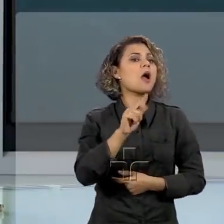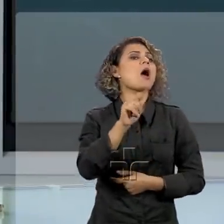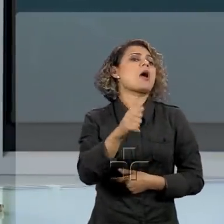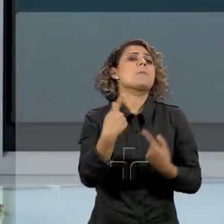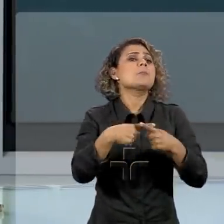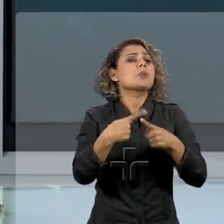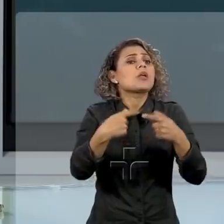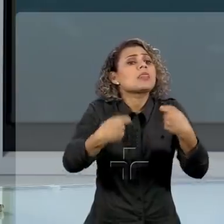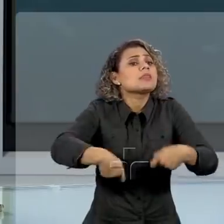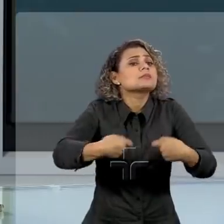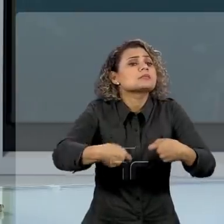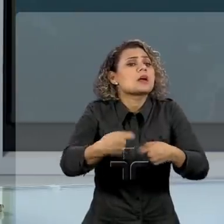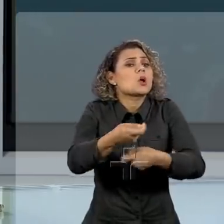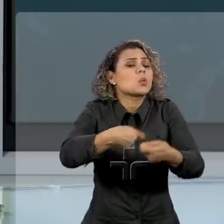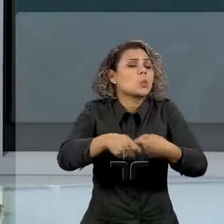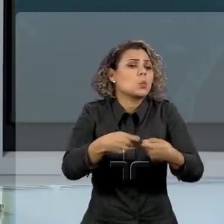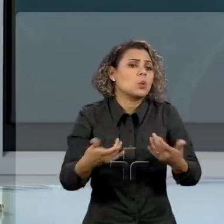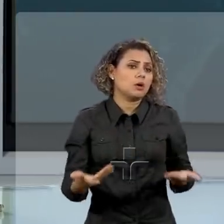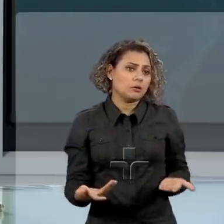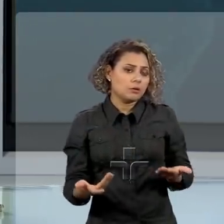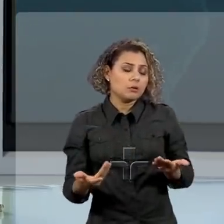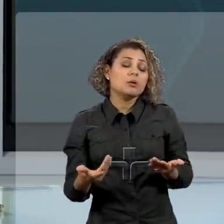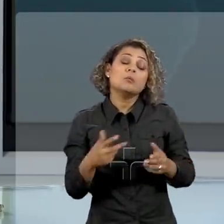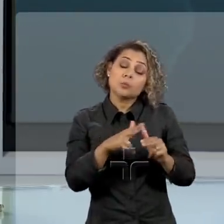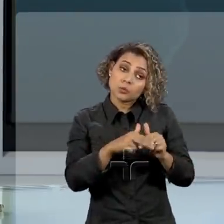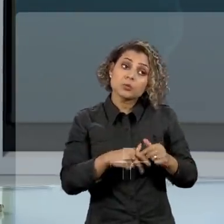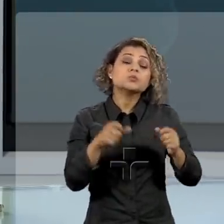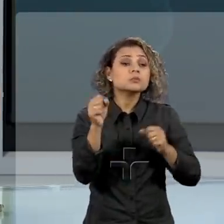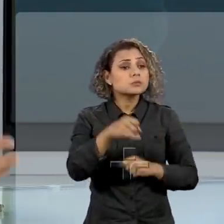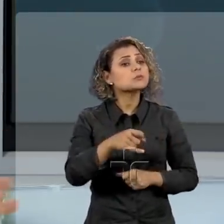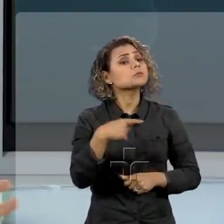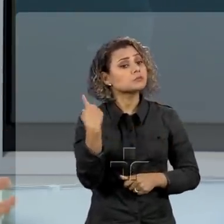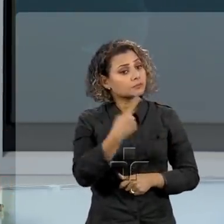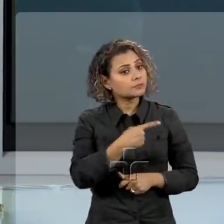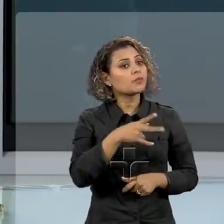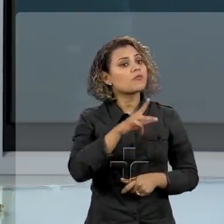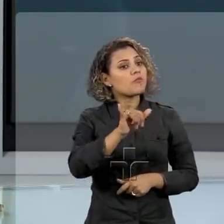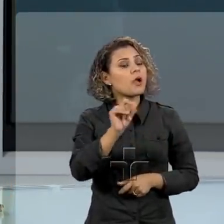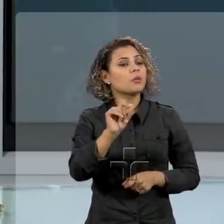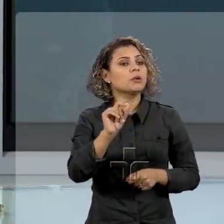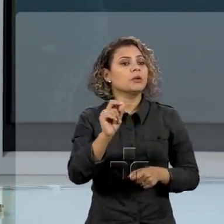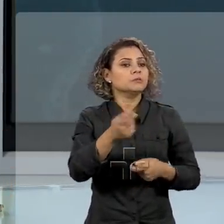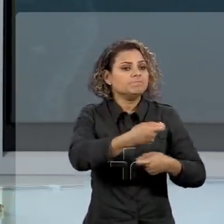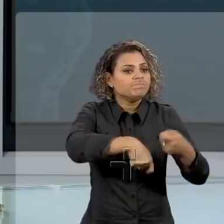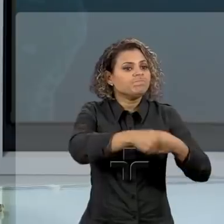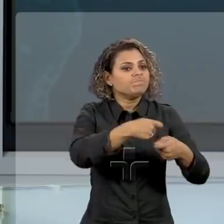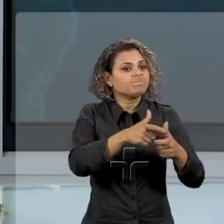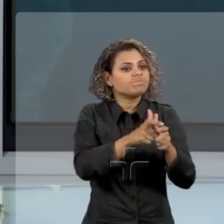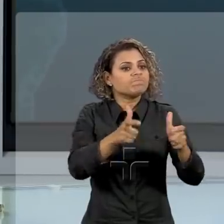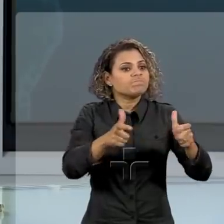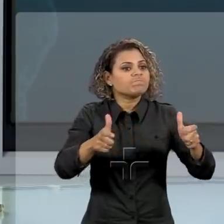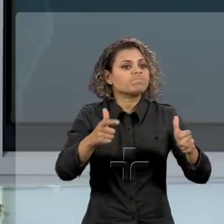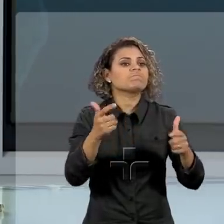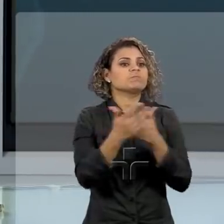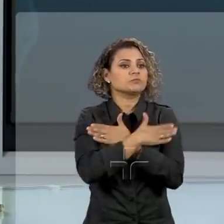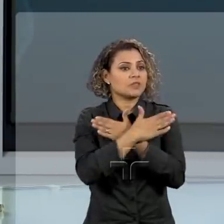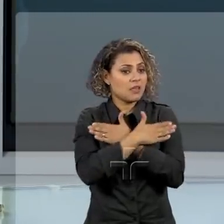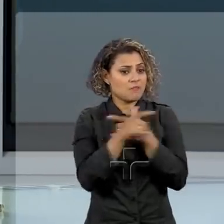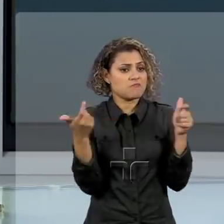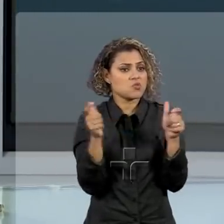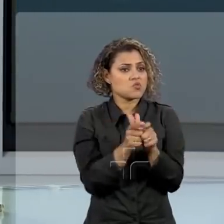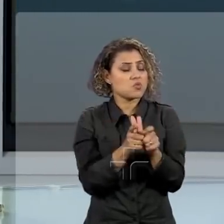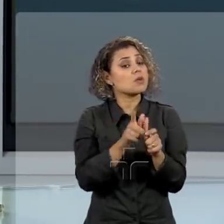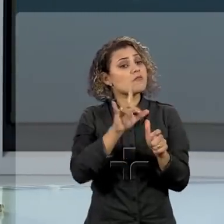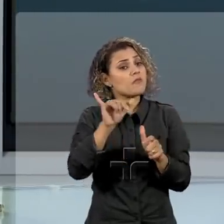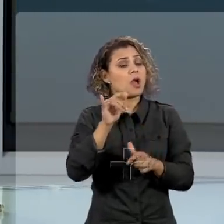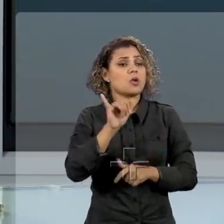uma necessidade econômica. Então, em algum momento, sim, nós vamos começar com a recuperação do mercado de trabalho a ter que usar as pessoas mais velhas.